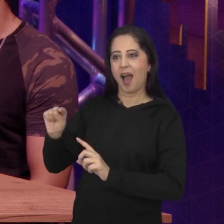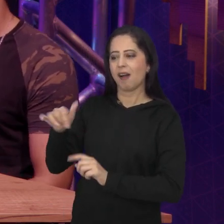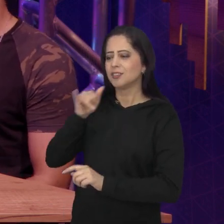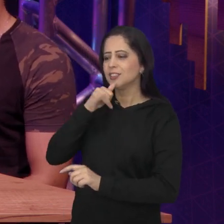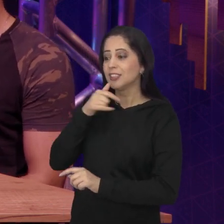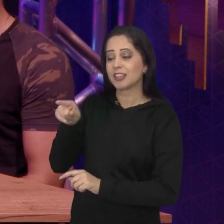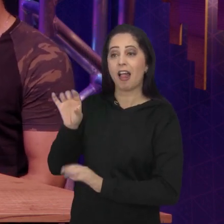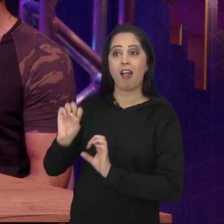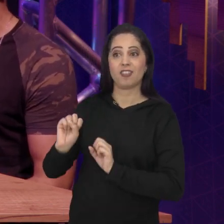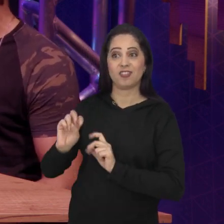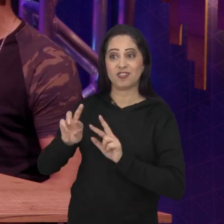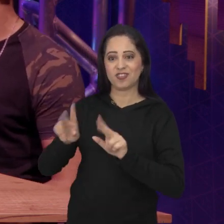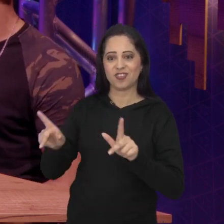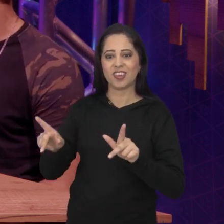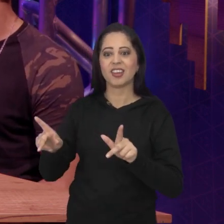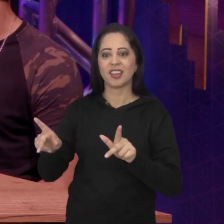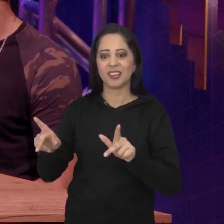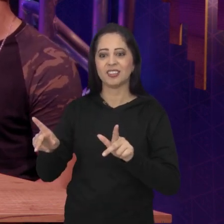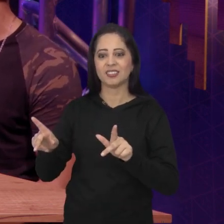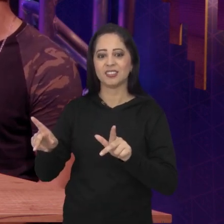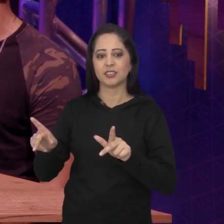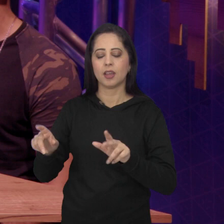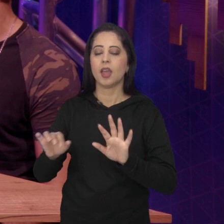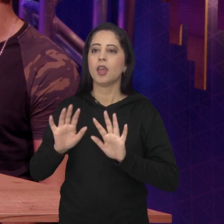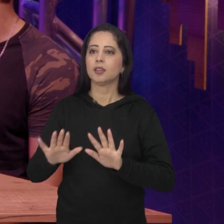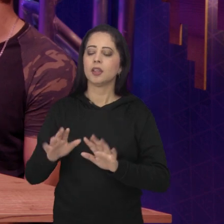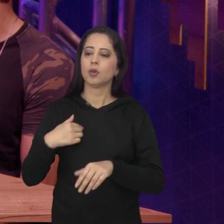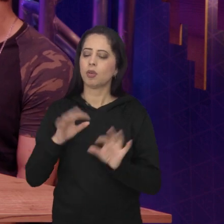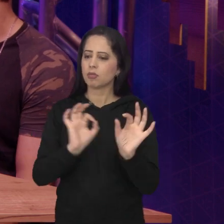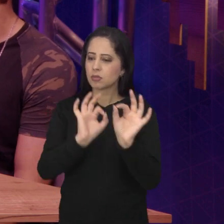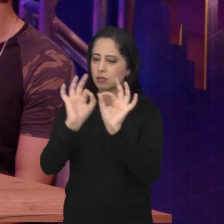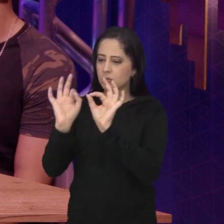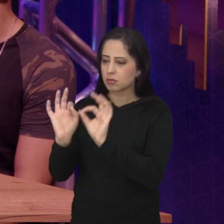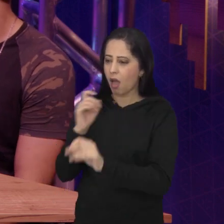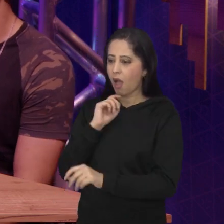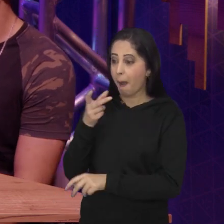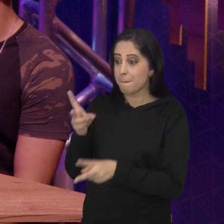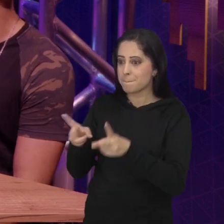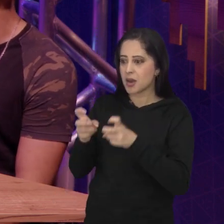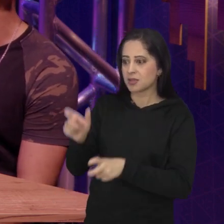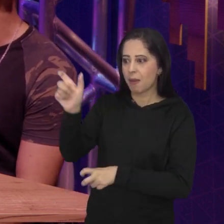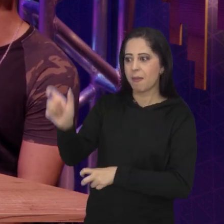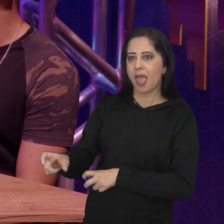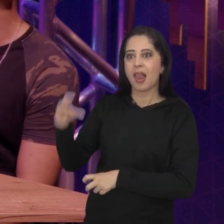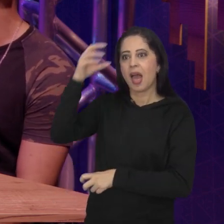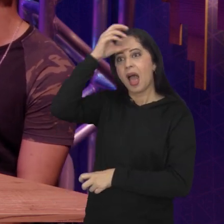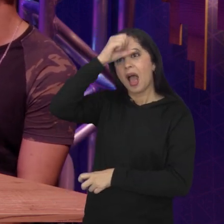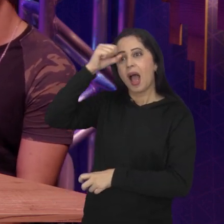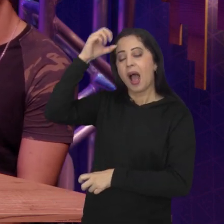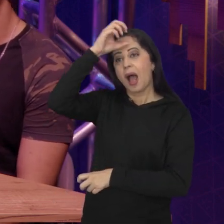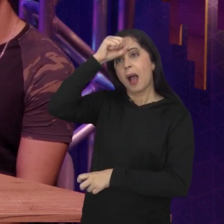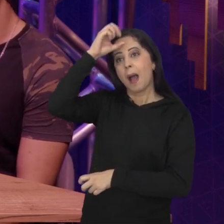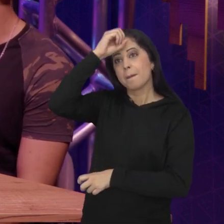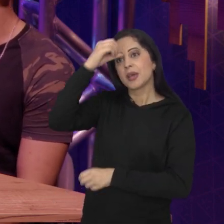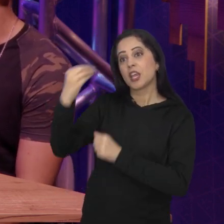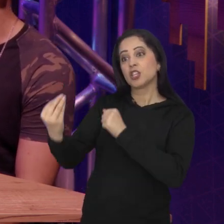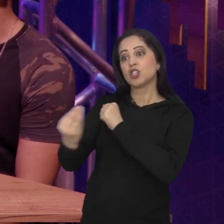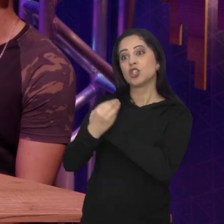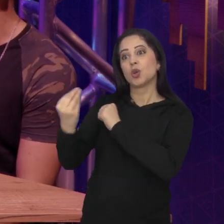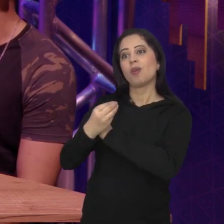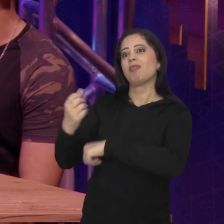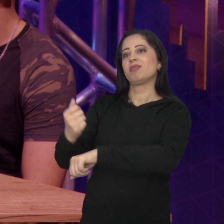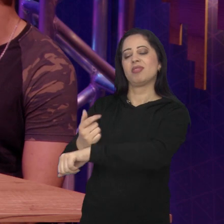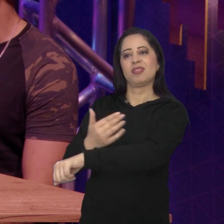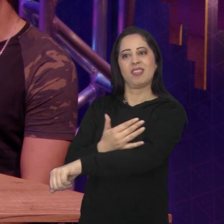né? E aí a gente acompanha exatamente ela aprendendo a lidar com esses